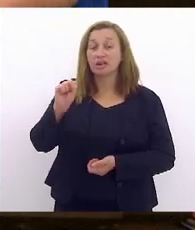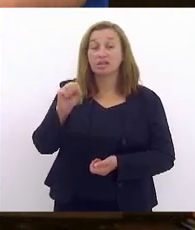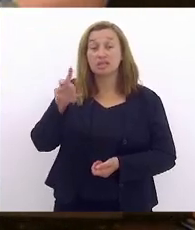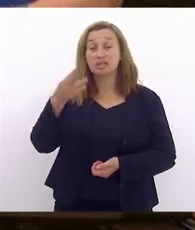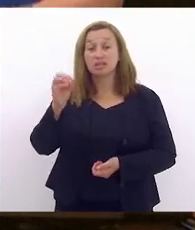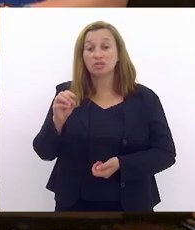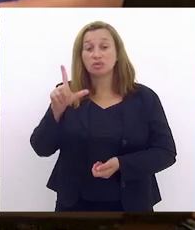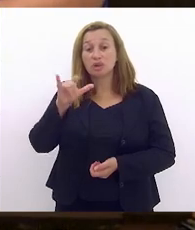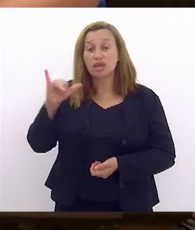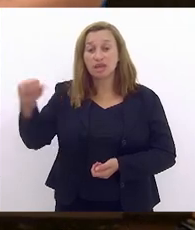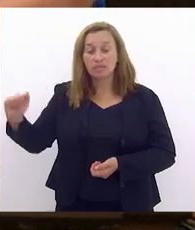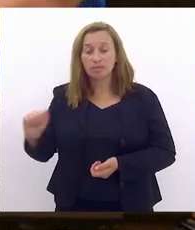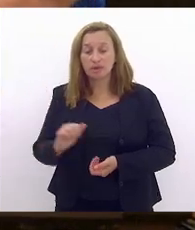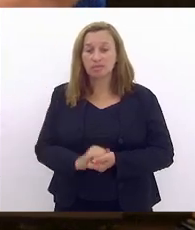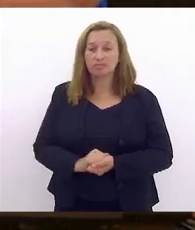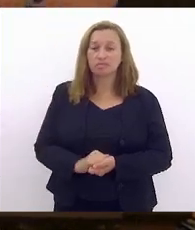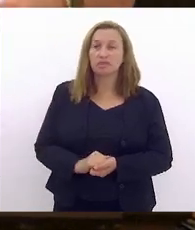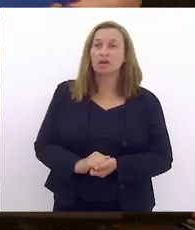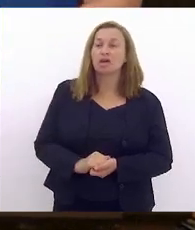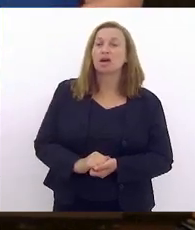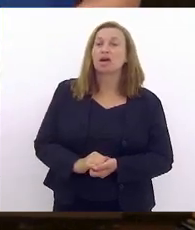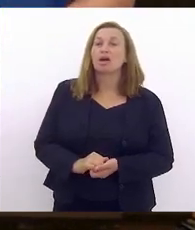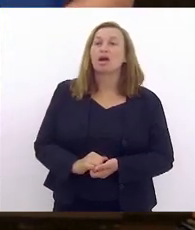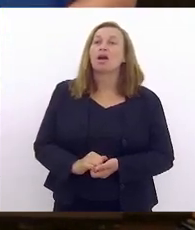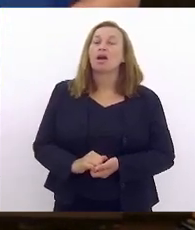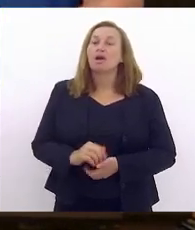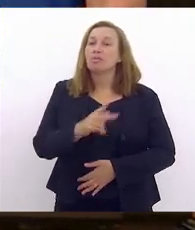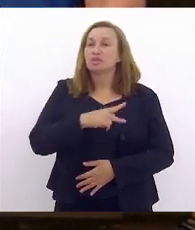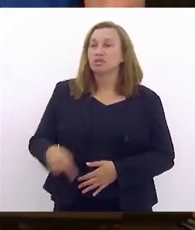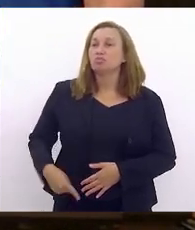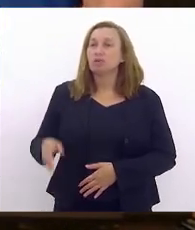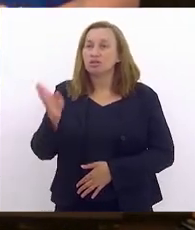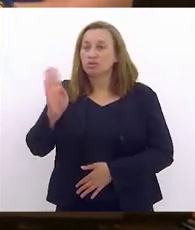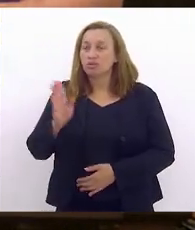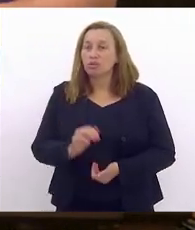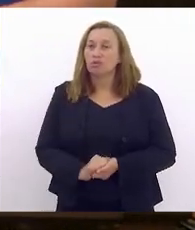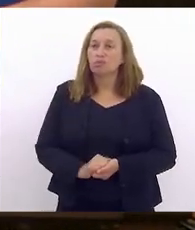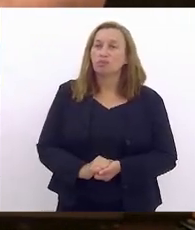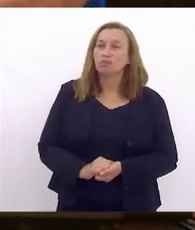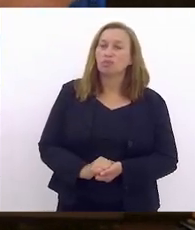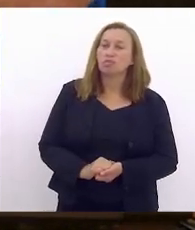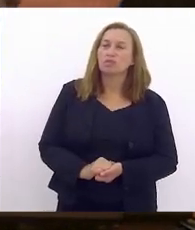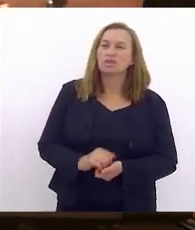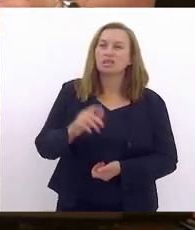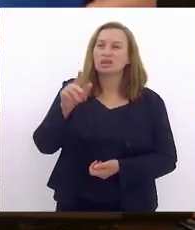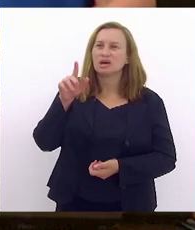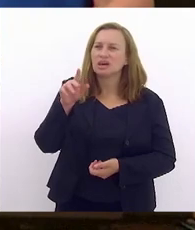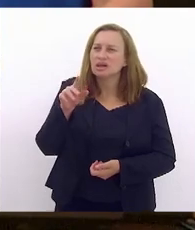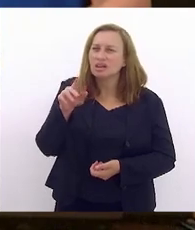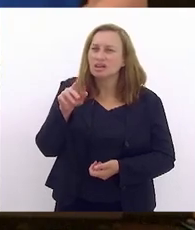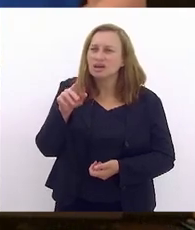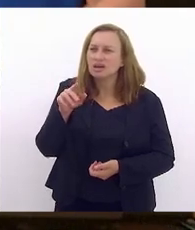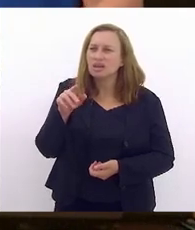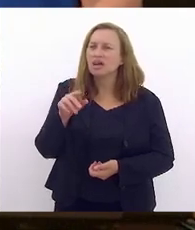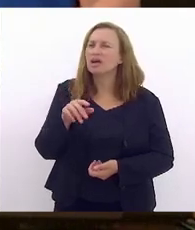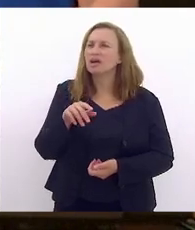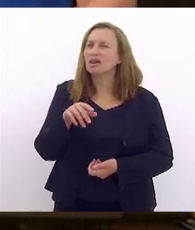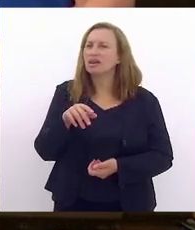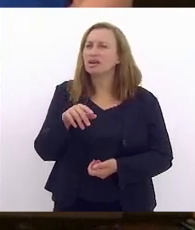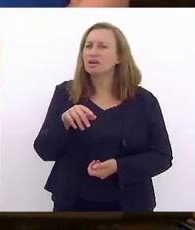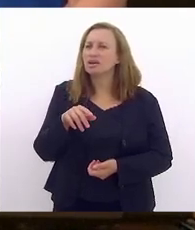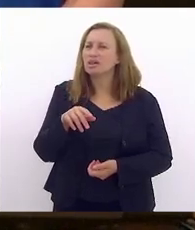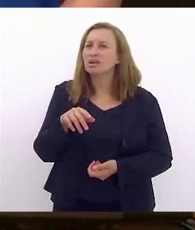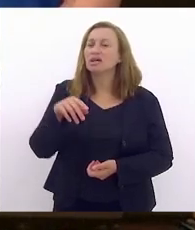do Botafogo Samba Clube. Tadeuzinho, presidente da União de Maricá. Só vitória, Maricá, hein?